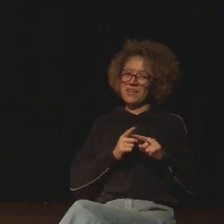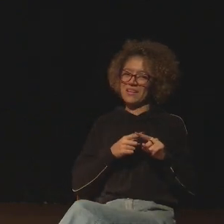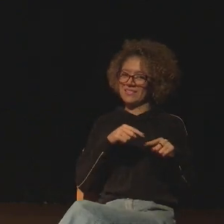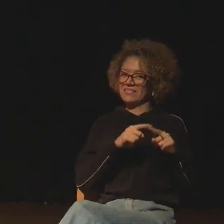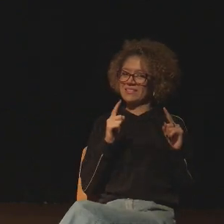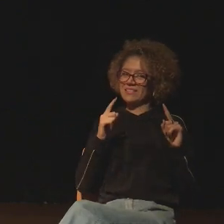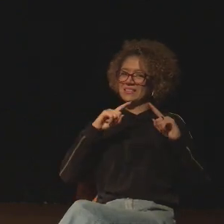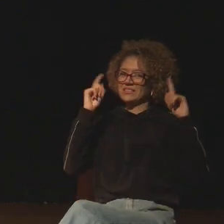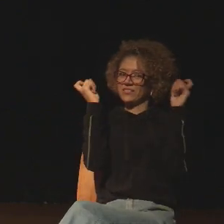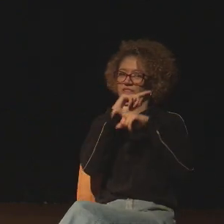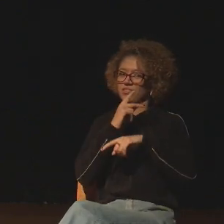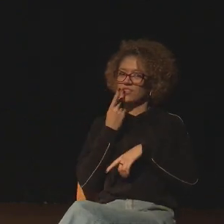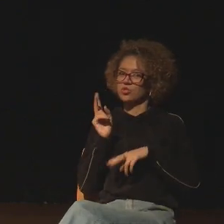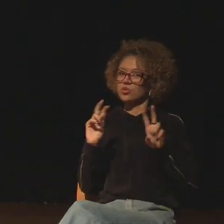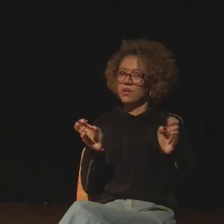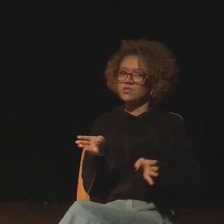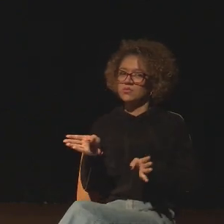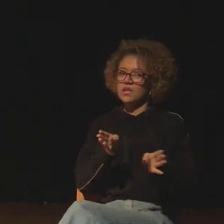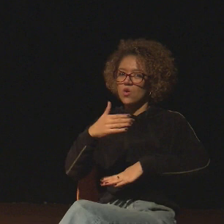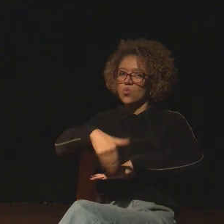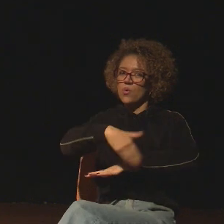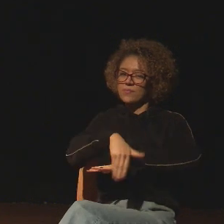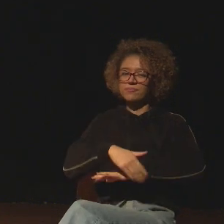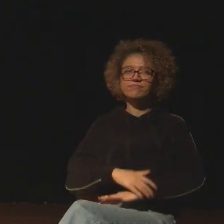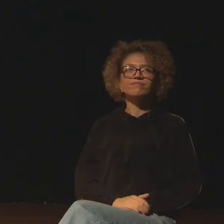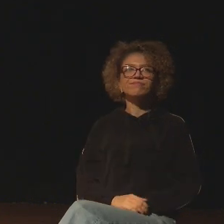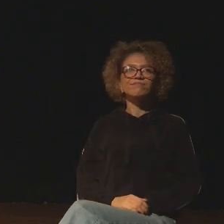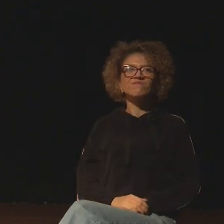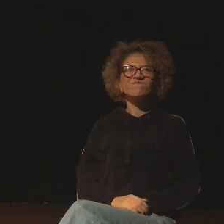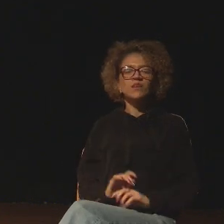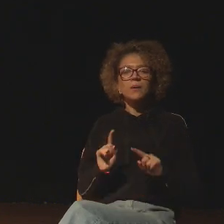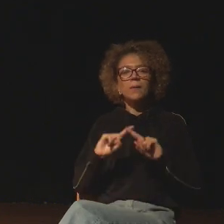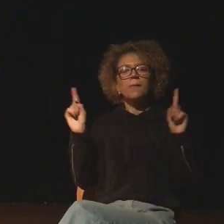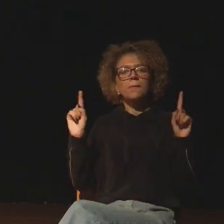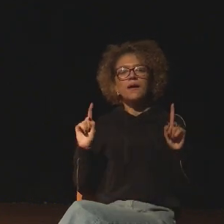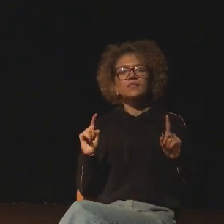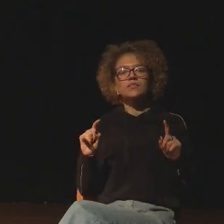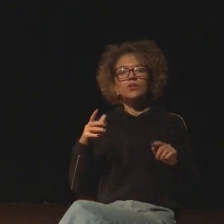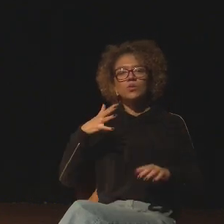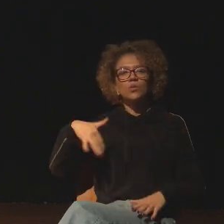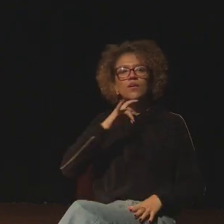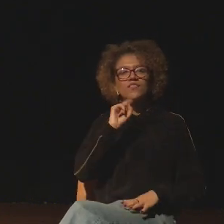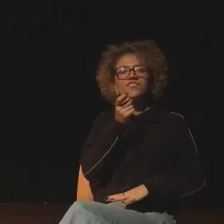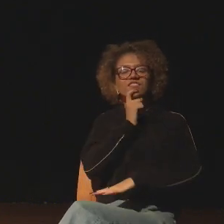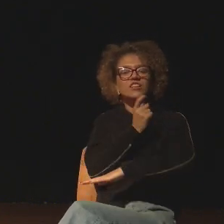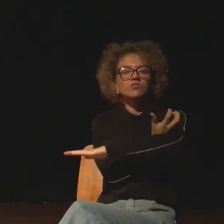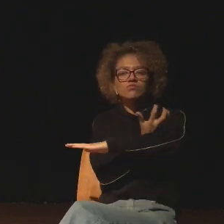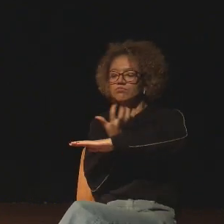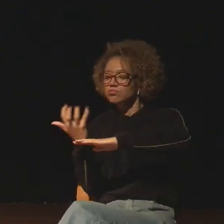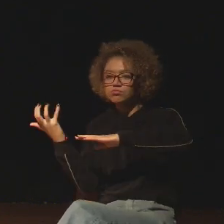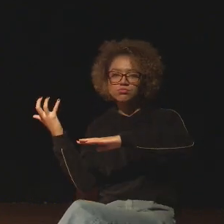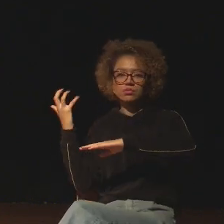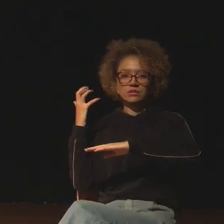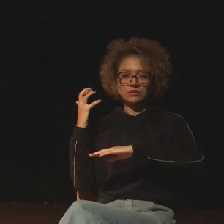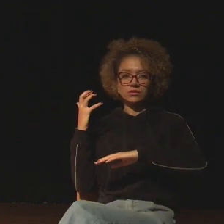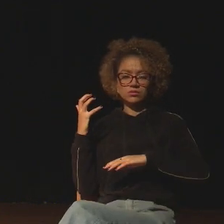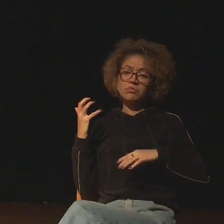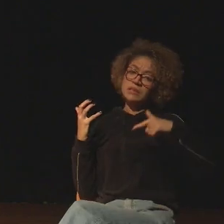da acessibilidade, né? A presença e condição de áreas verdes e permeáveis. Em geral, aqui,